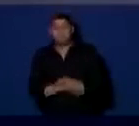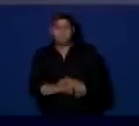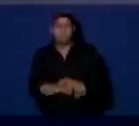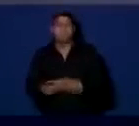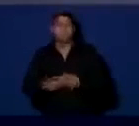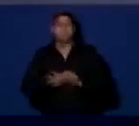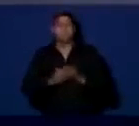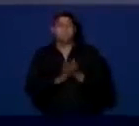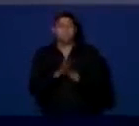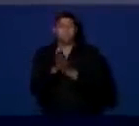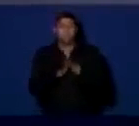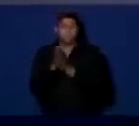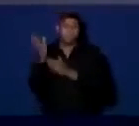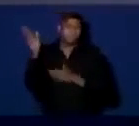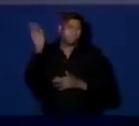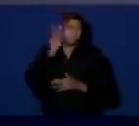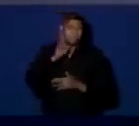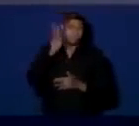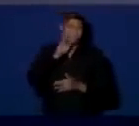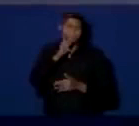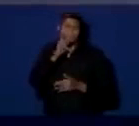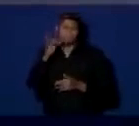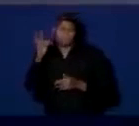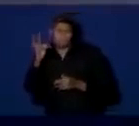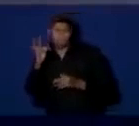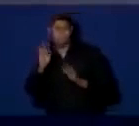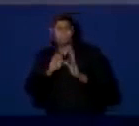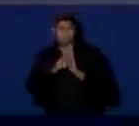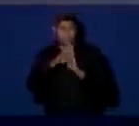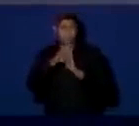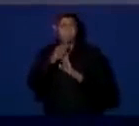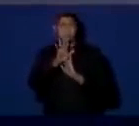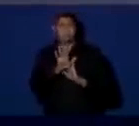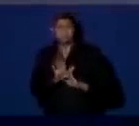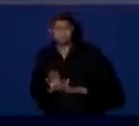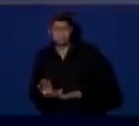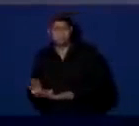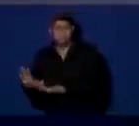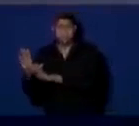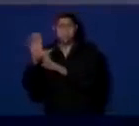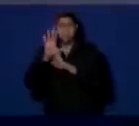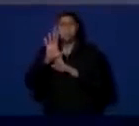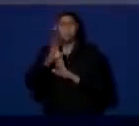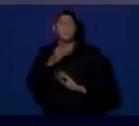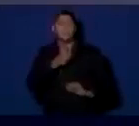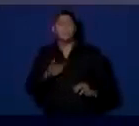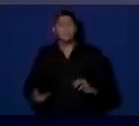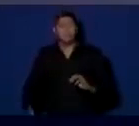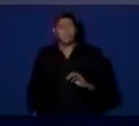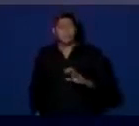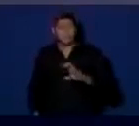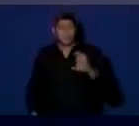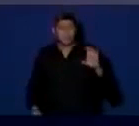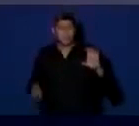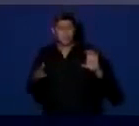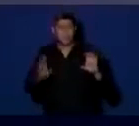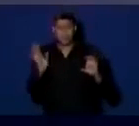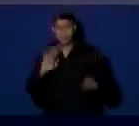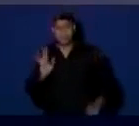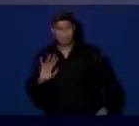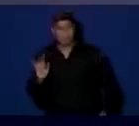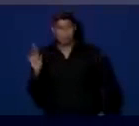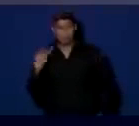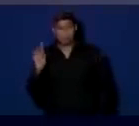história, né, do PT e os conceitos, em geral, do governo de esquerda, né, que não são só do Brasil, eu não estou